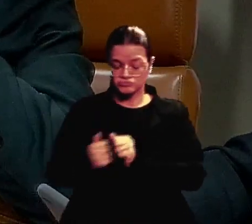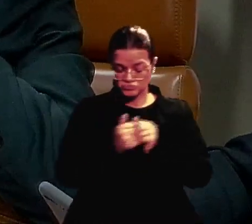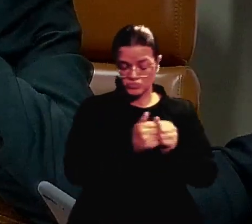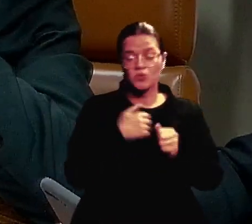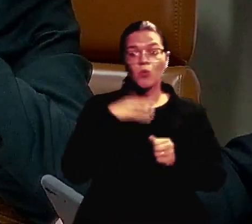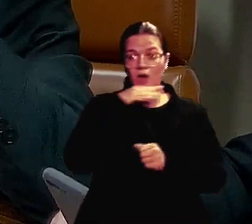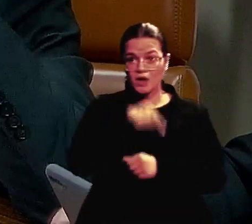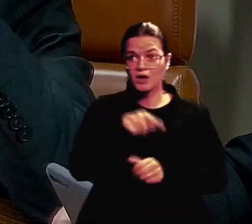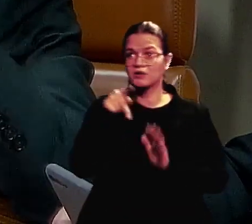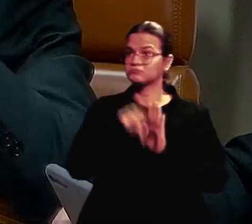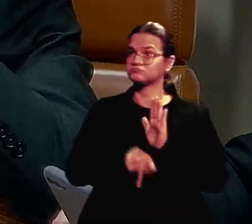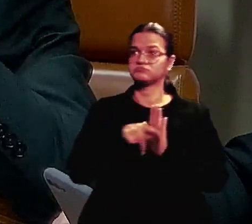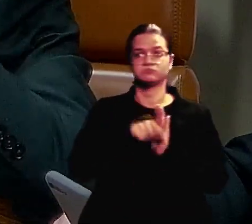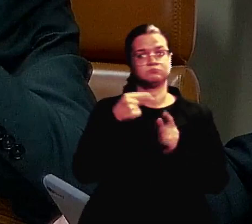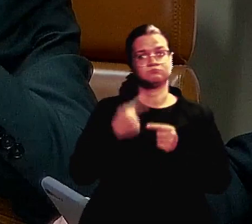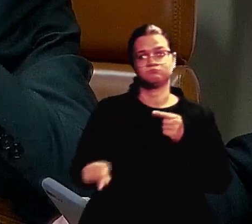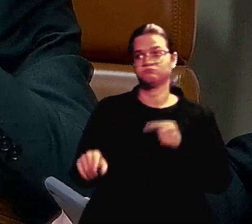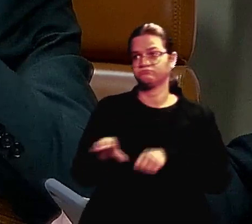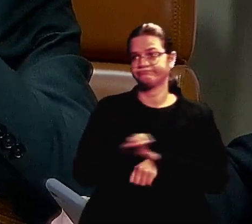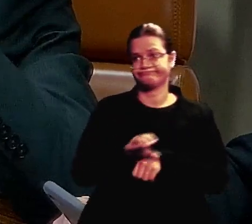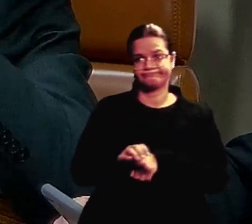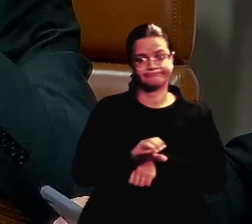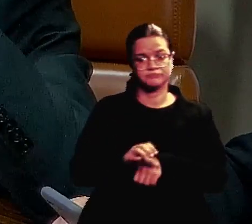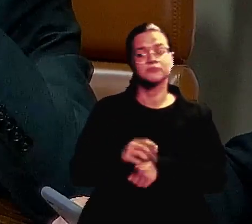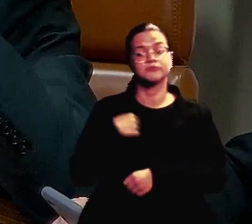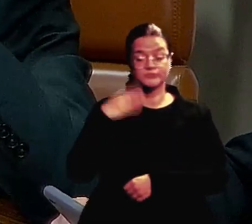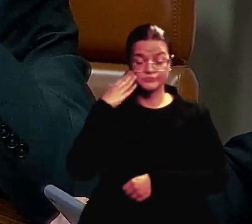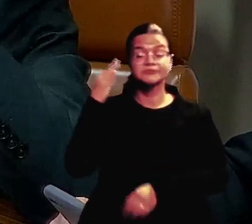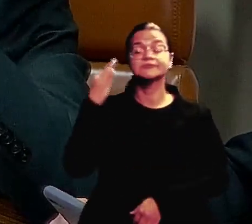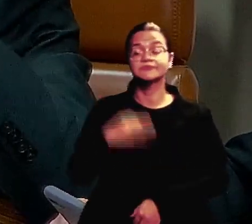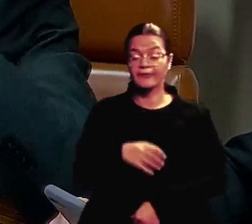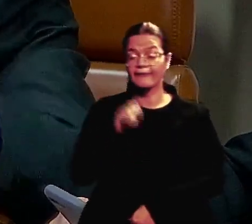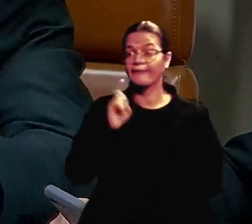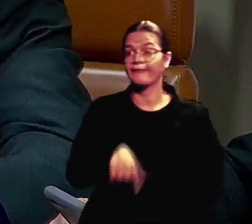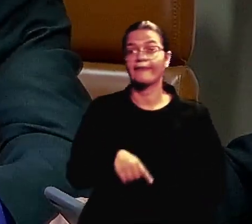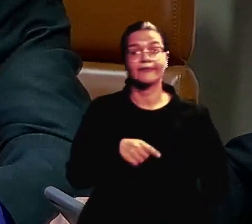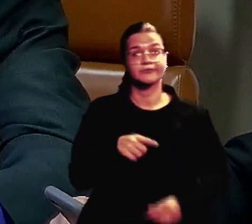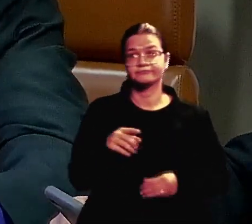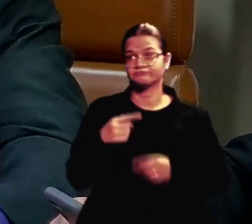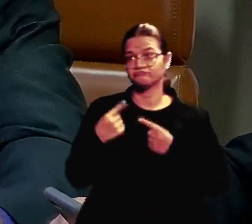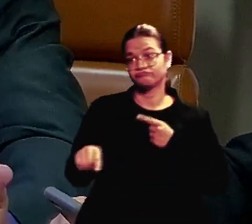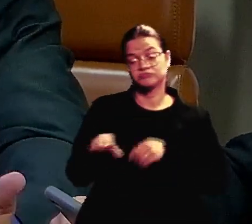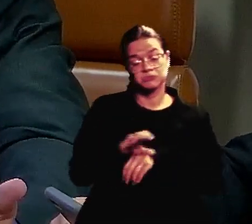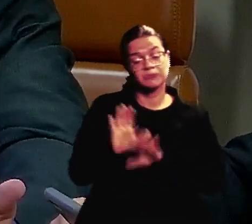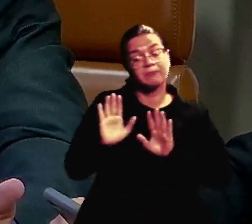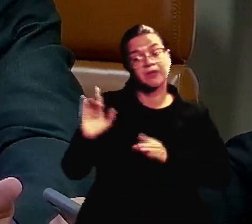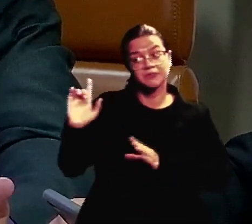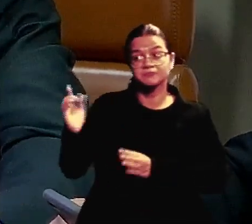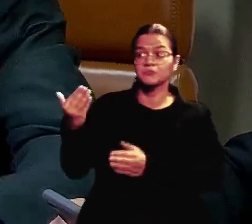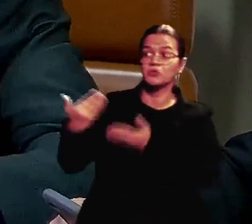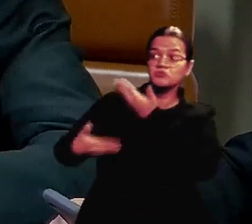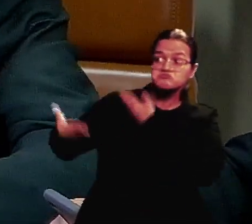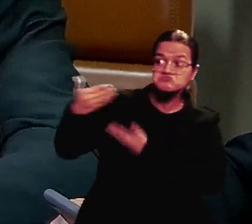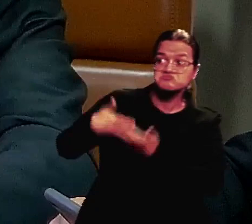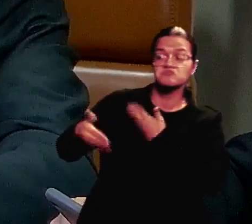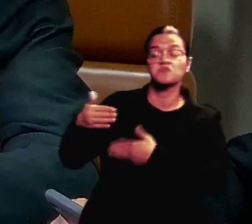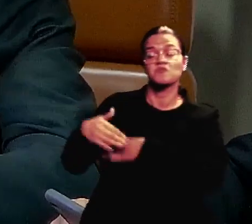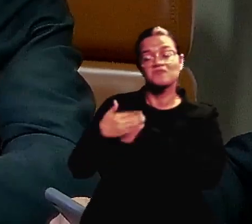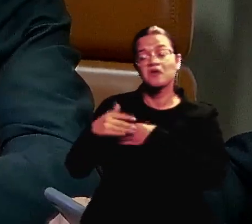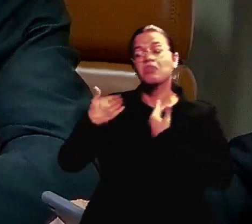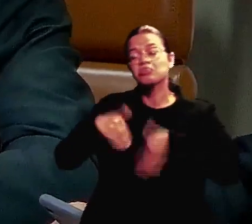eu acho esse projeto inconstitucional. Acho não, tenho certeza que é, absoluto. Mas eles me convenceram,